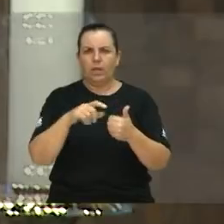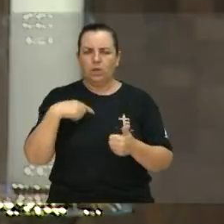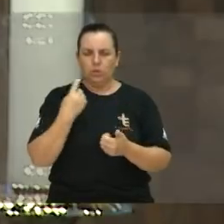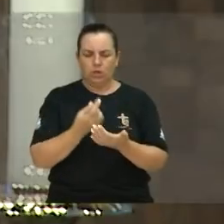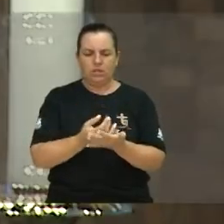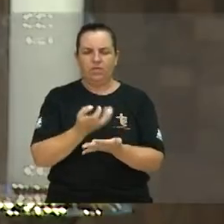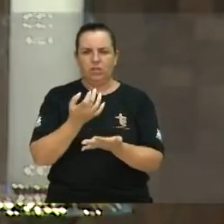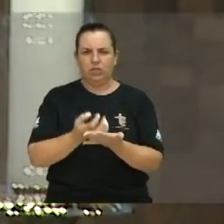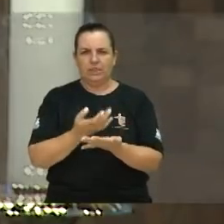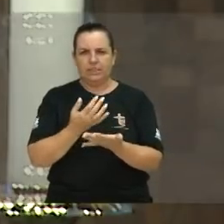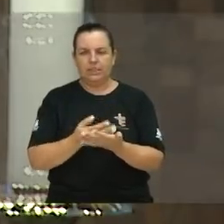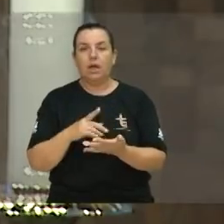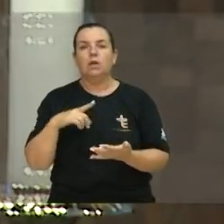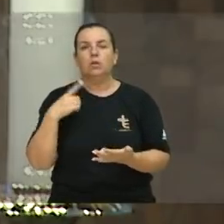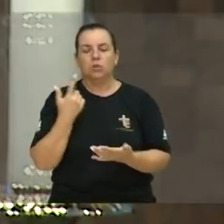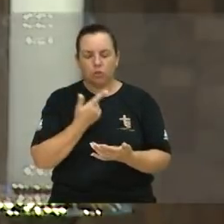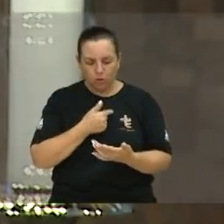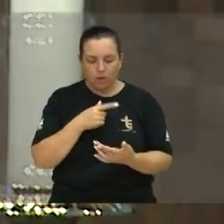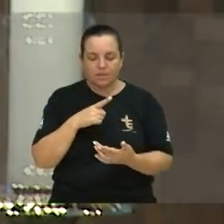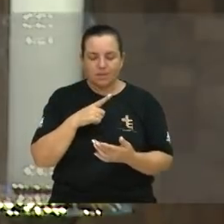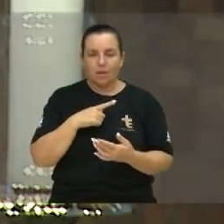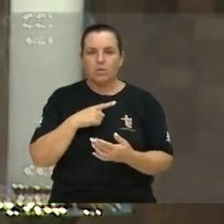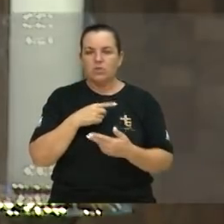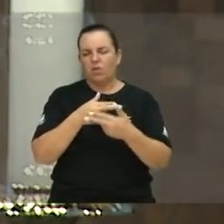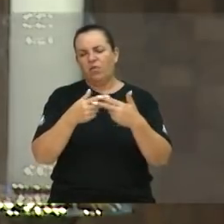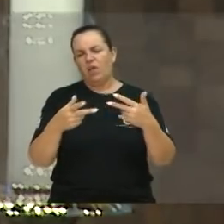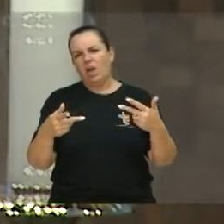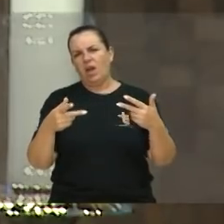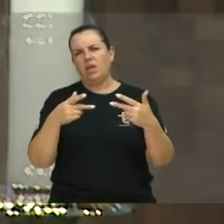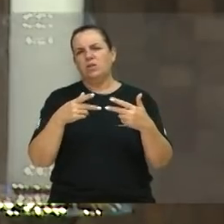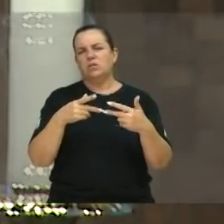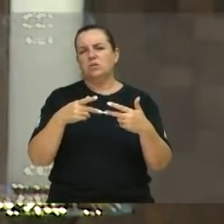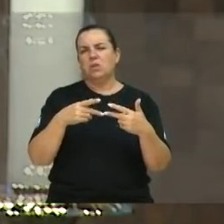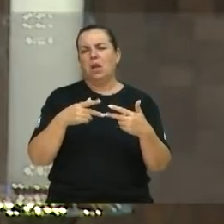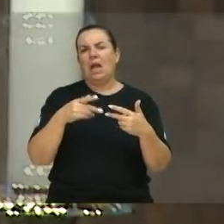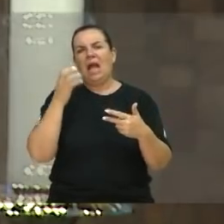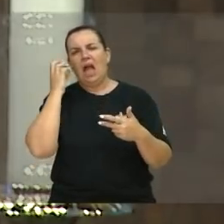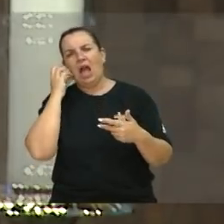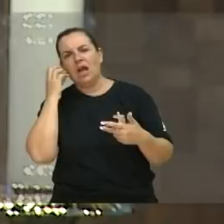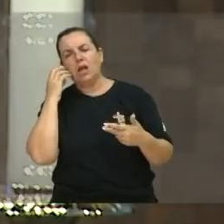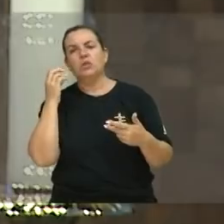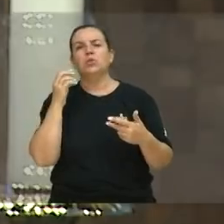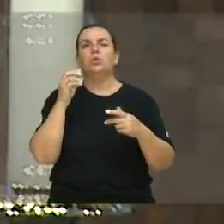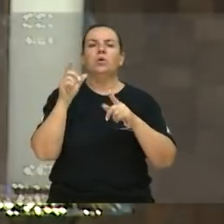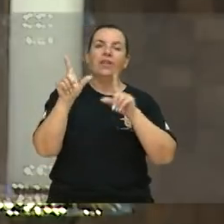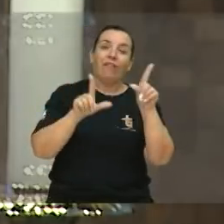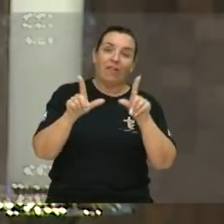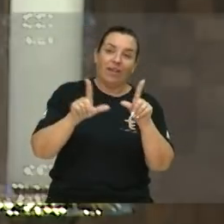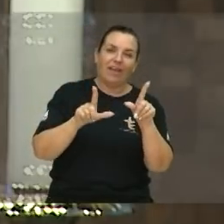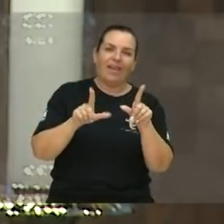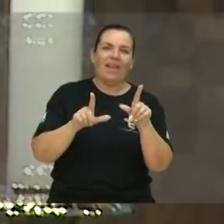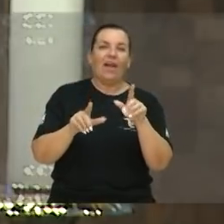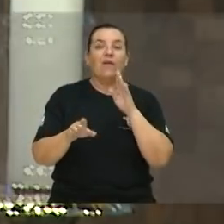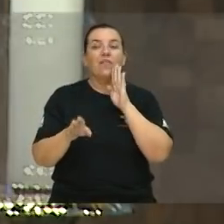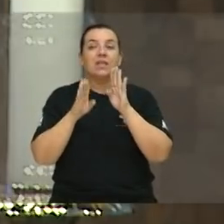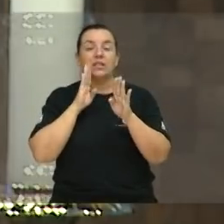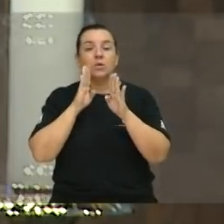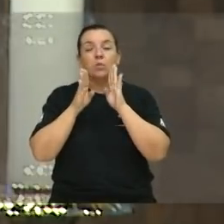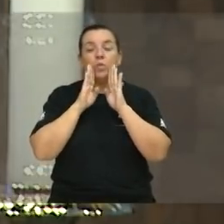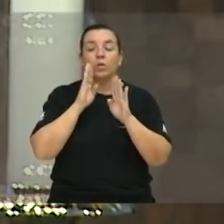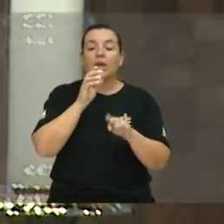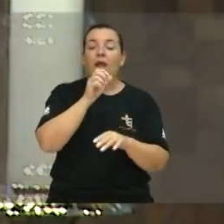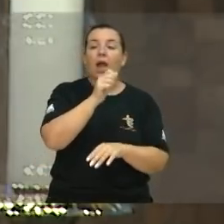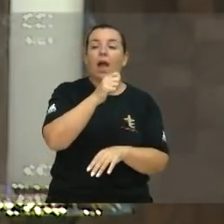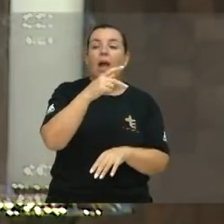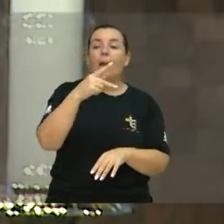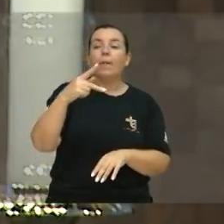evangelizar nós temos vários meios de evangelização aqui na obra evangelizar rádio tv o aplicativo facebook e um desses